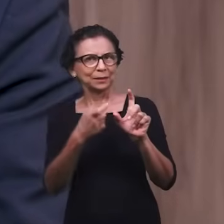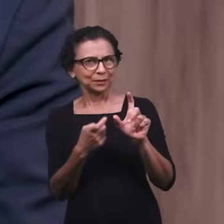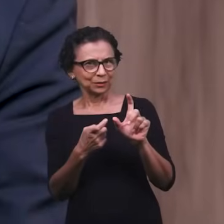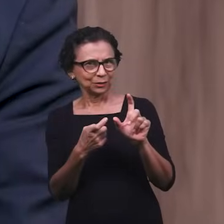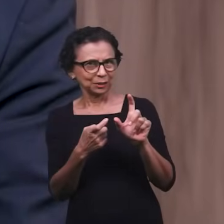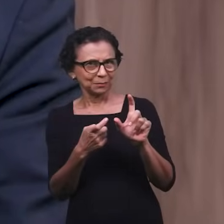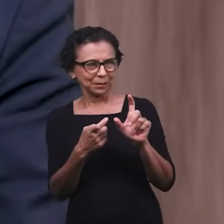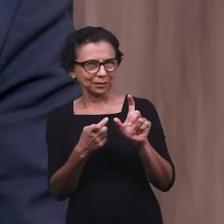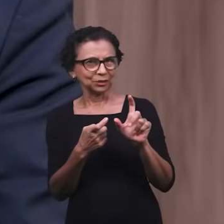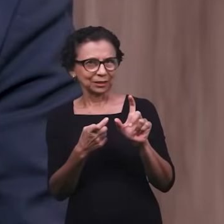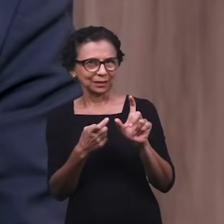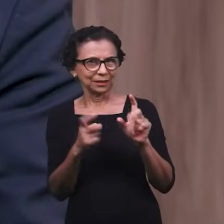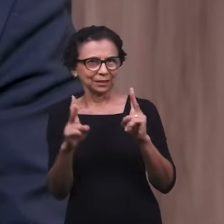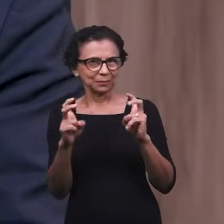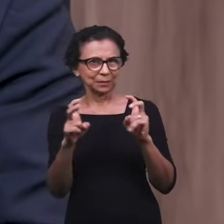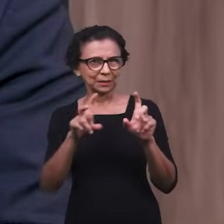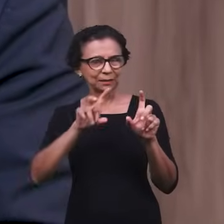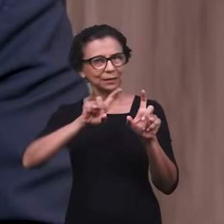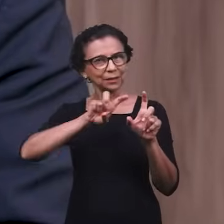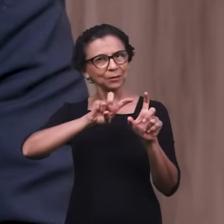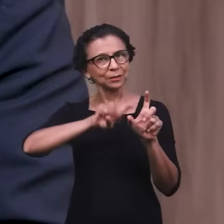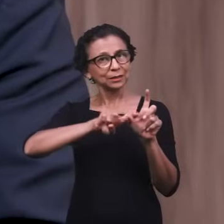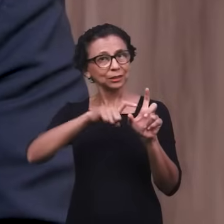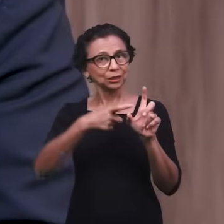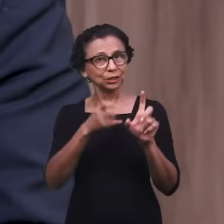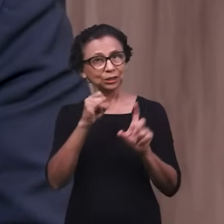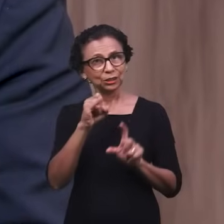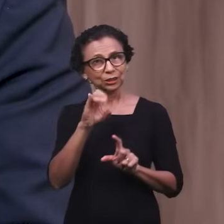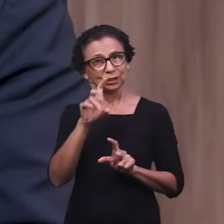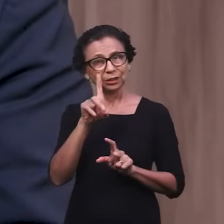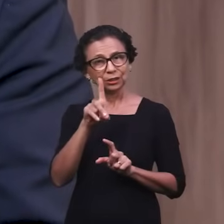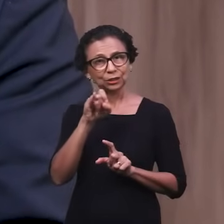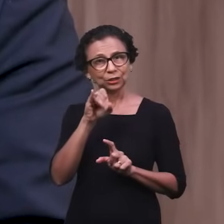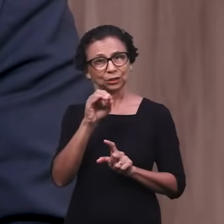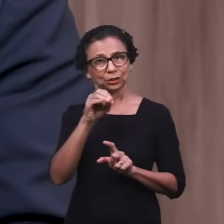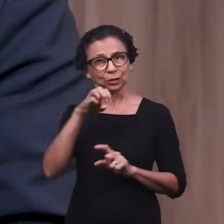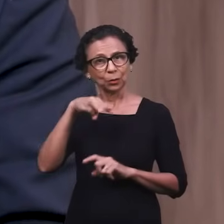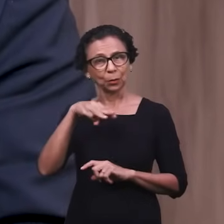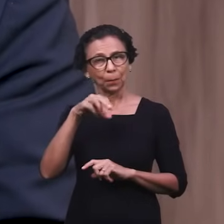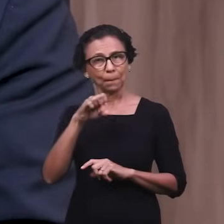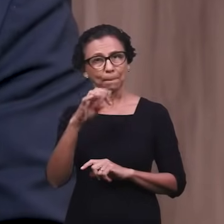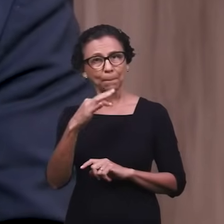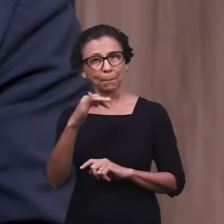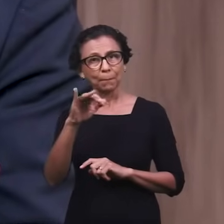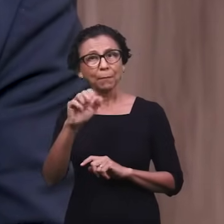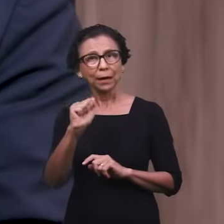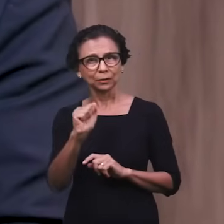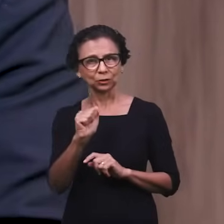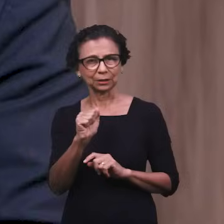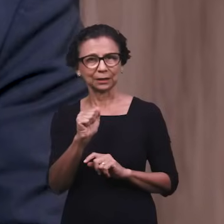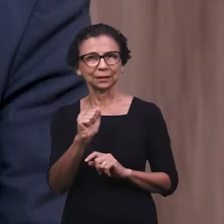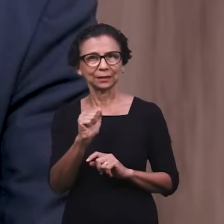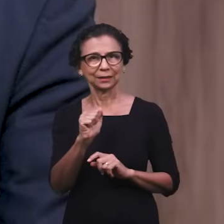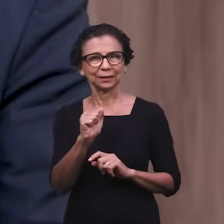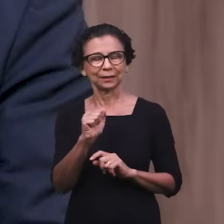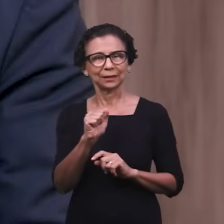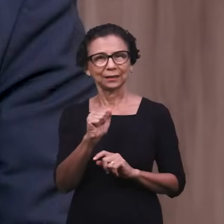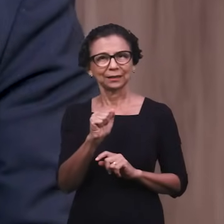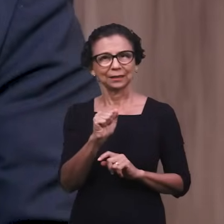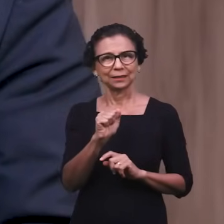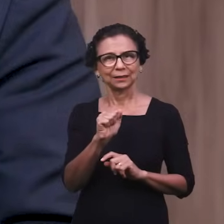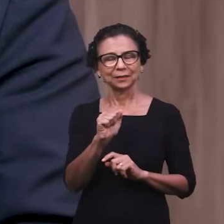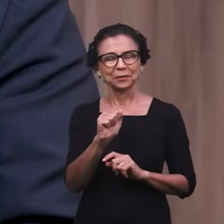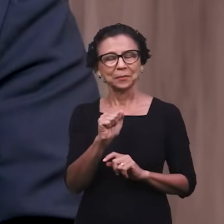ou negativo, né? Está se usando uma expressão no sentido... Sim. É como se... Será que a inteligência